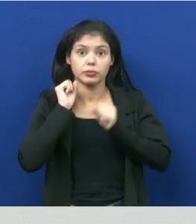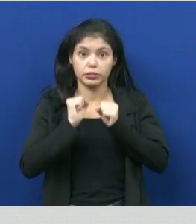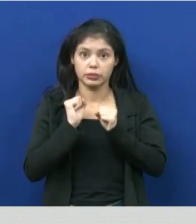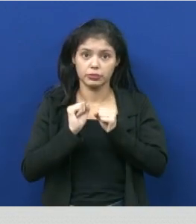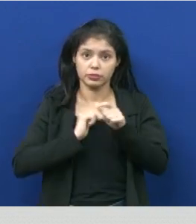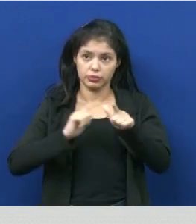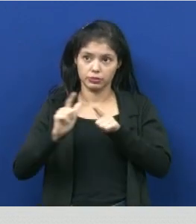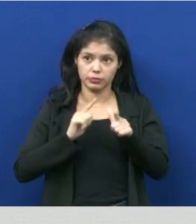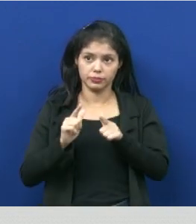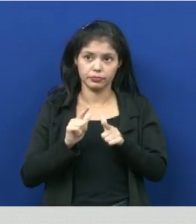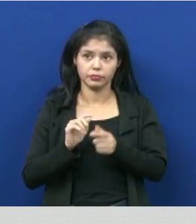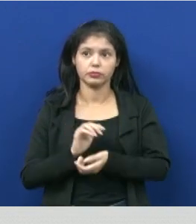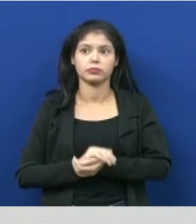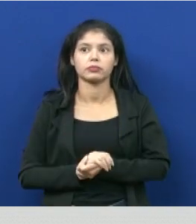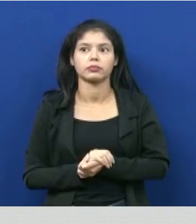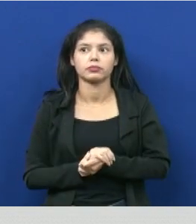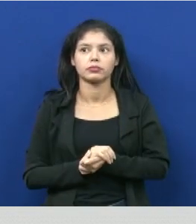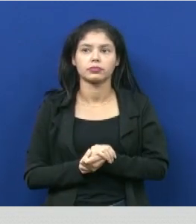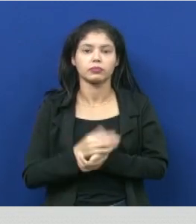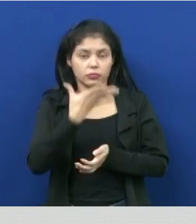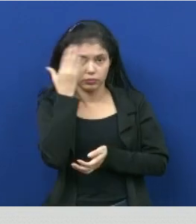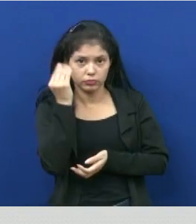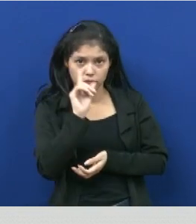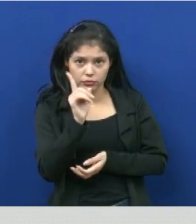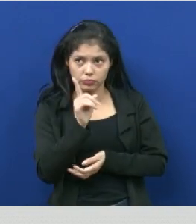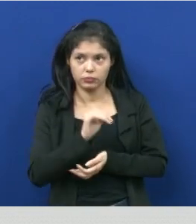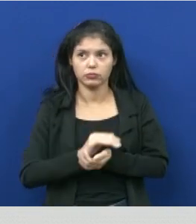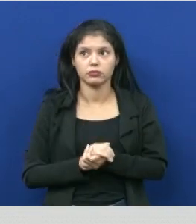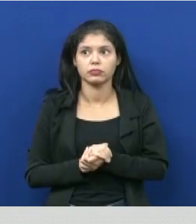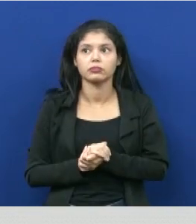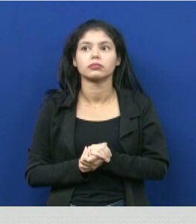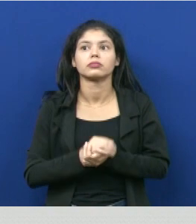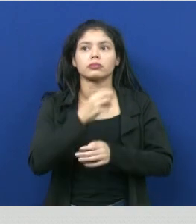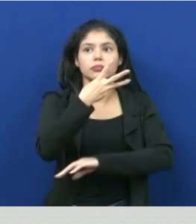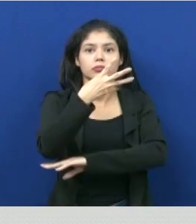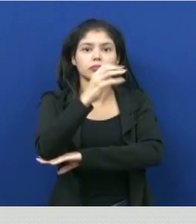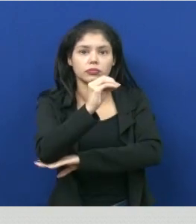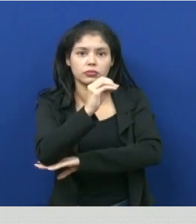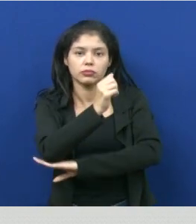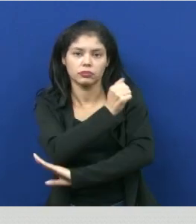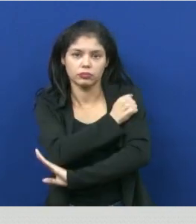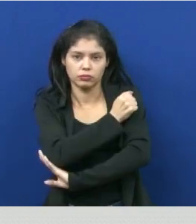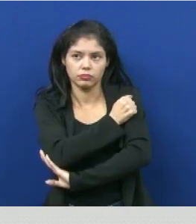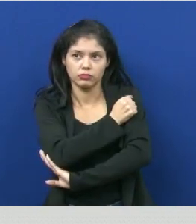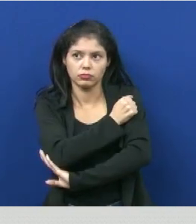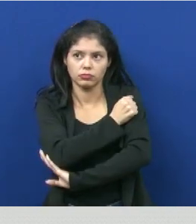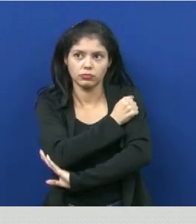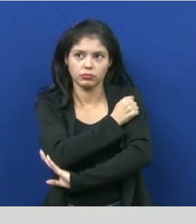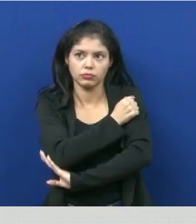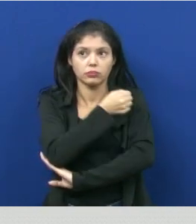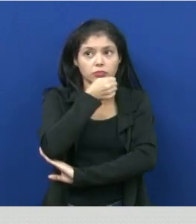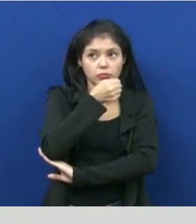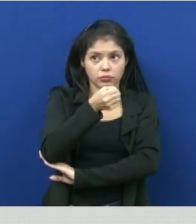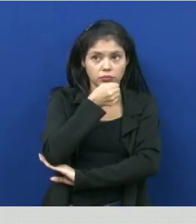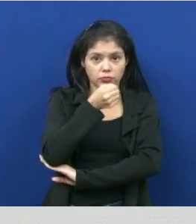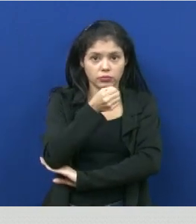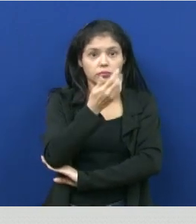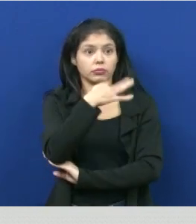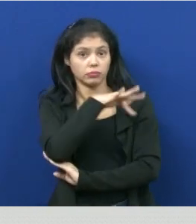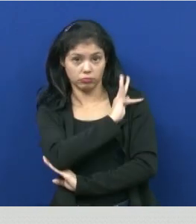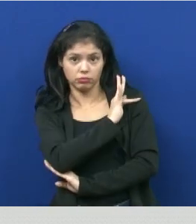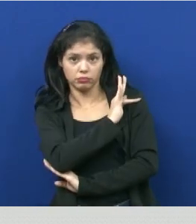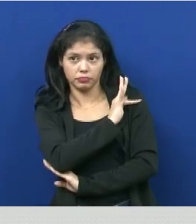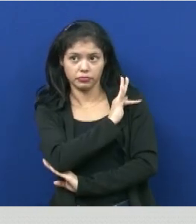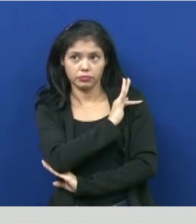com a seguinte relação. Não esqueça, aqui 30 alunos são entrevistados por essa